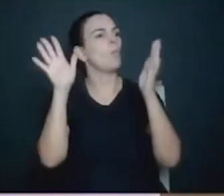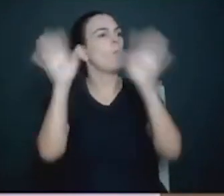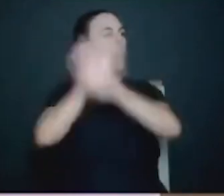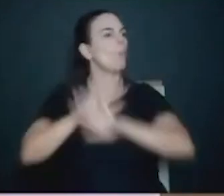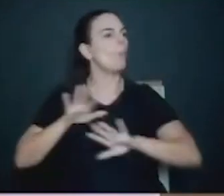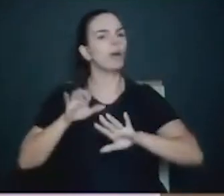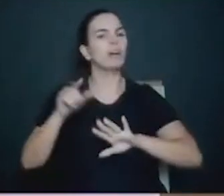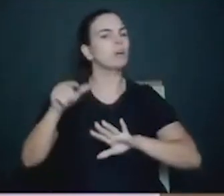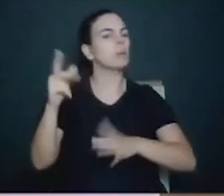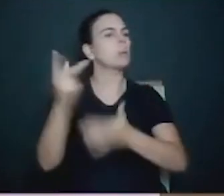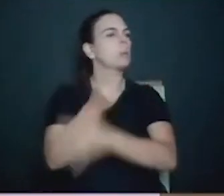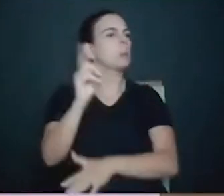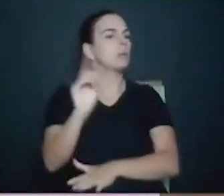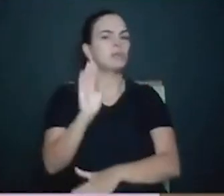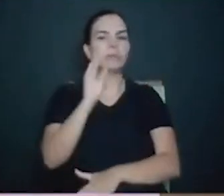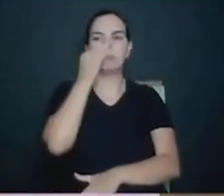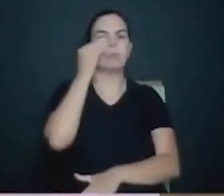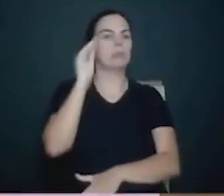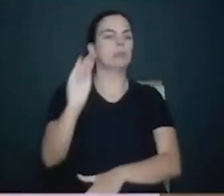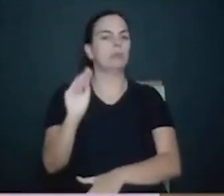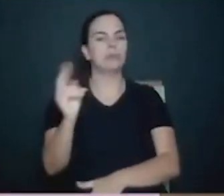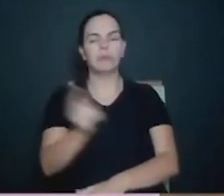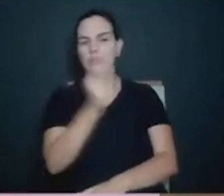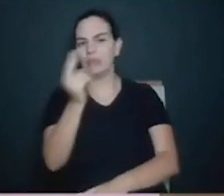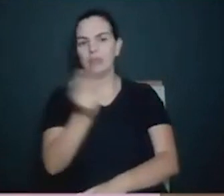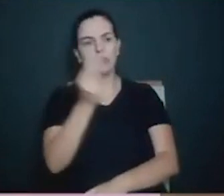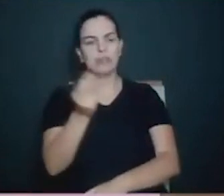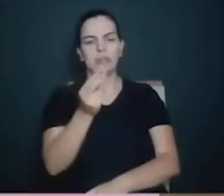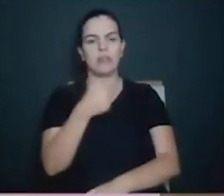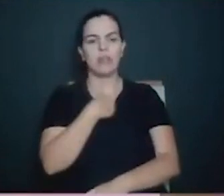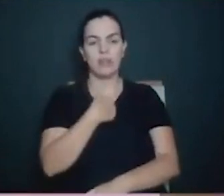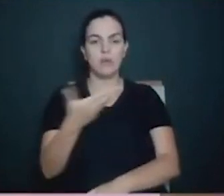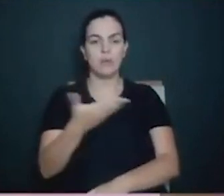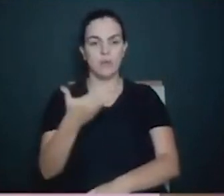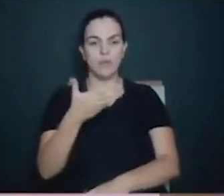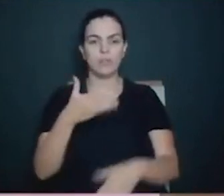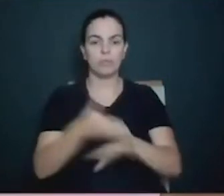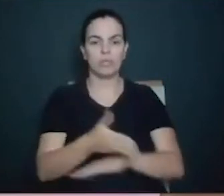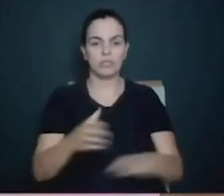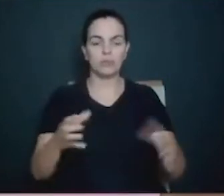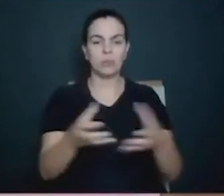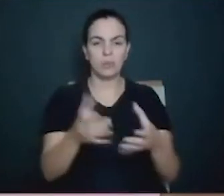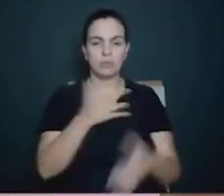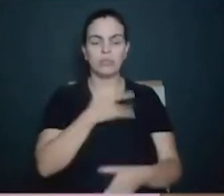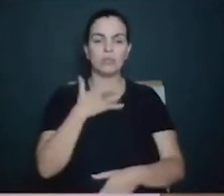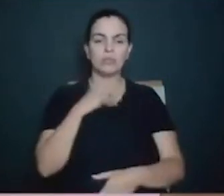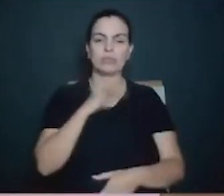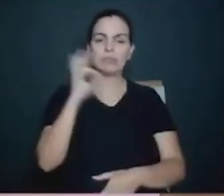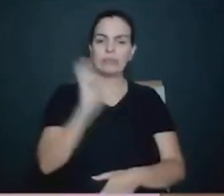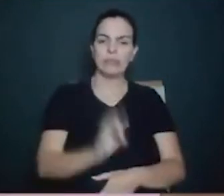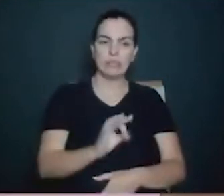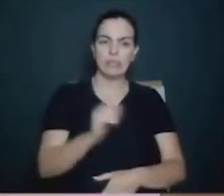nós ficarmos quietos. Eu hoje sou membro da Comissão de Saúde e tenho certeza que com a competência do